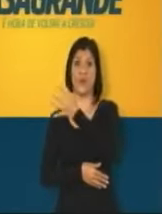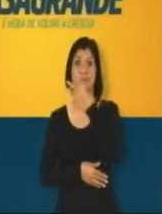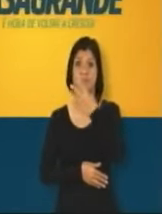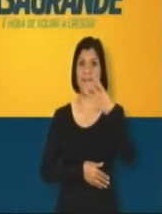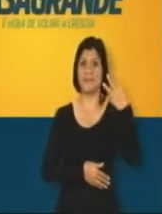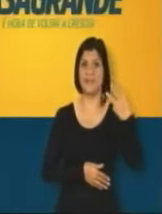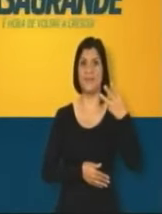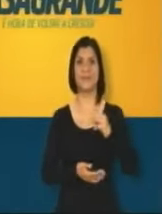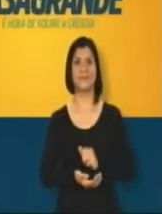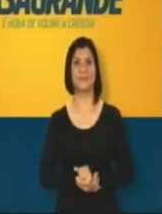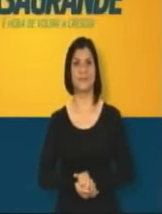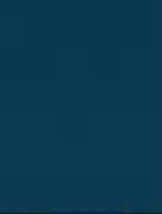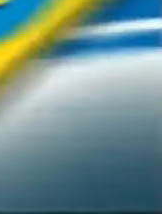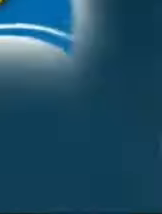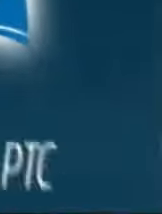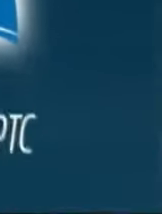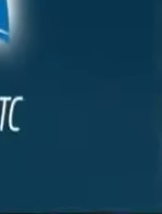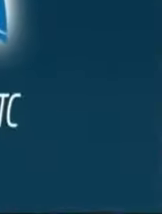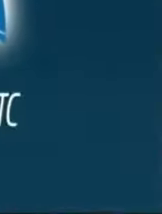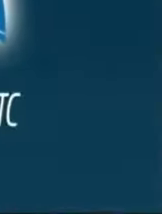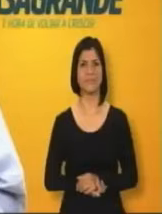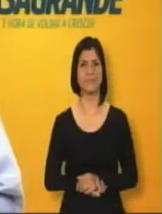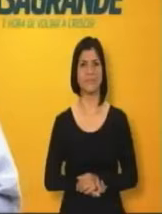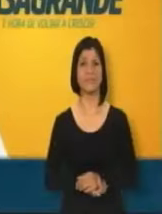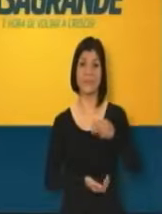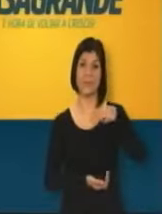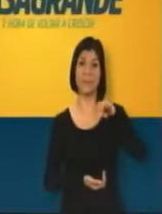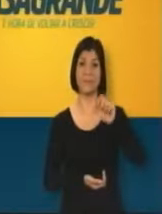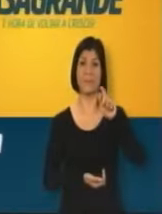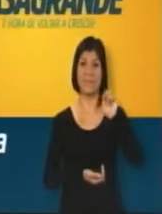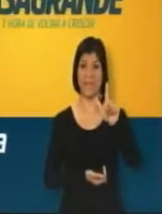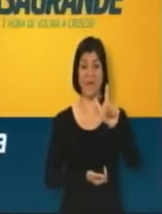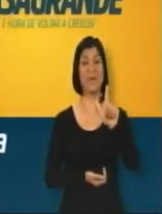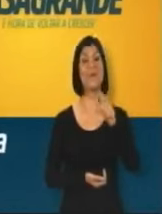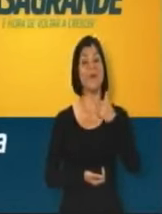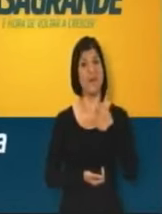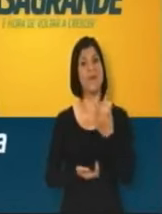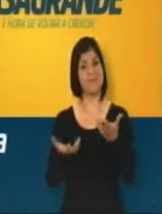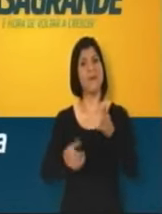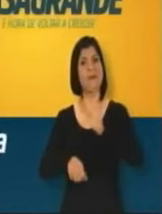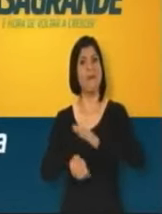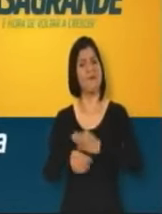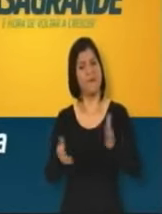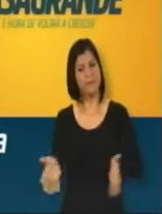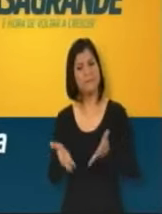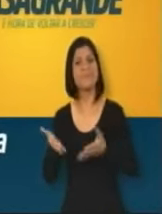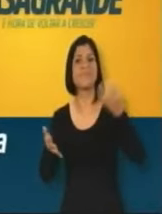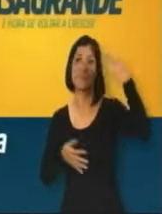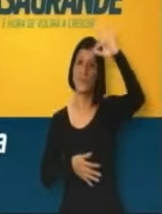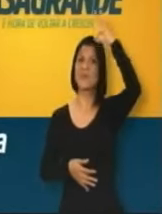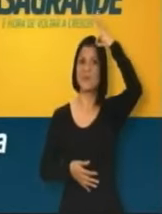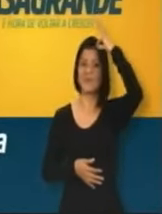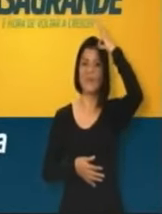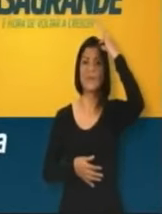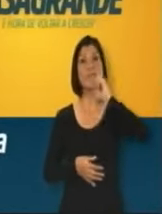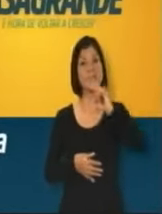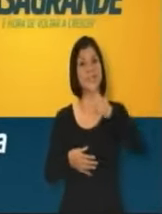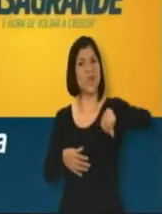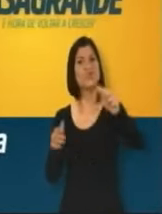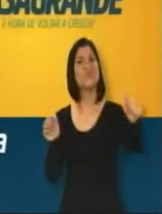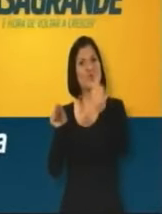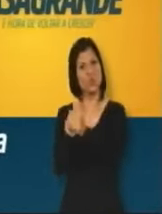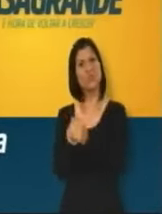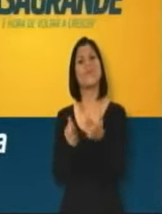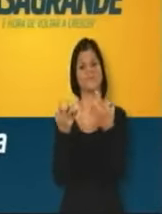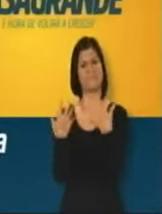Heller, 4333. Sou Miguel da Policlínica. É hora de contribuir para o desenvolvimento do Espírito Santo.